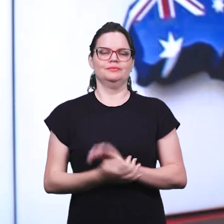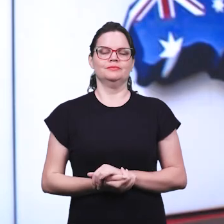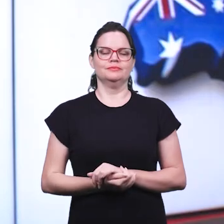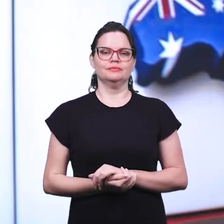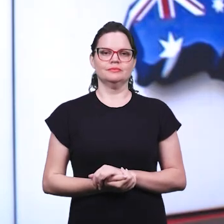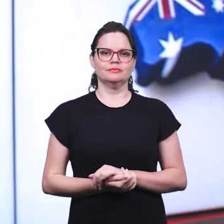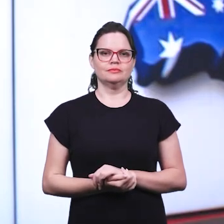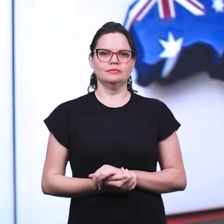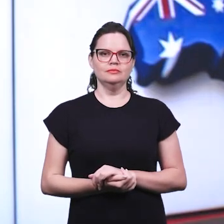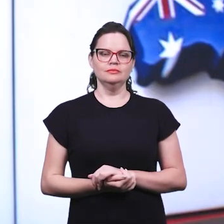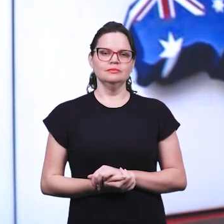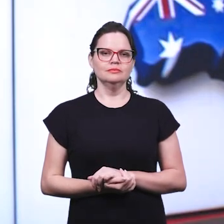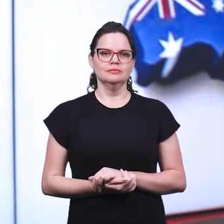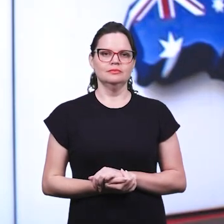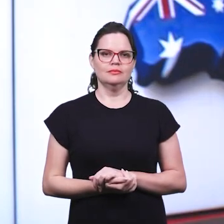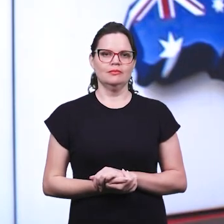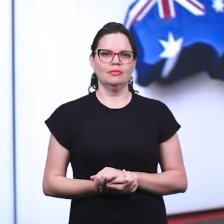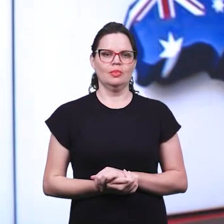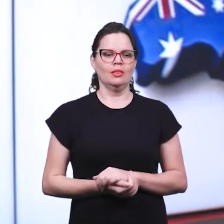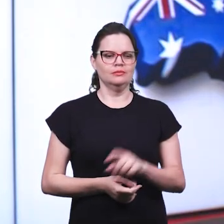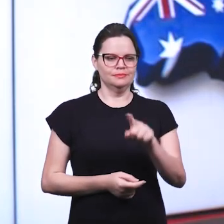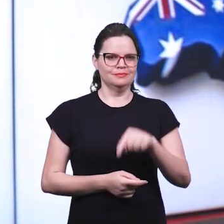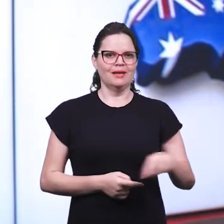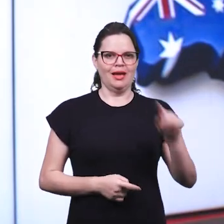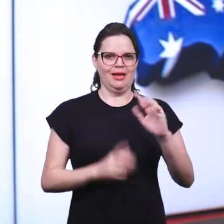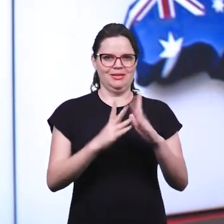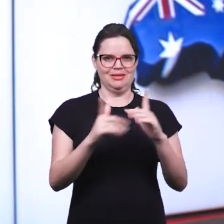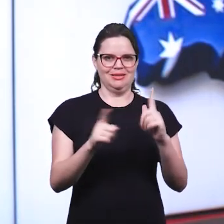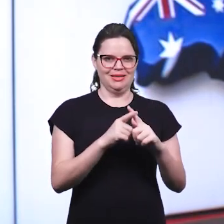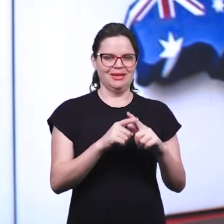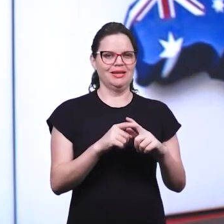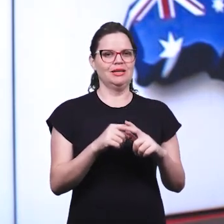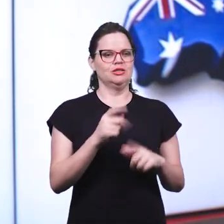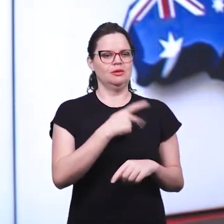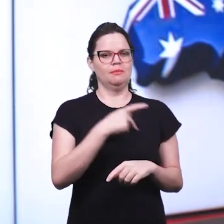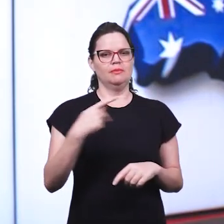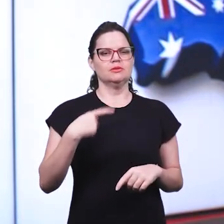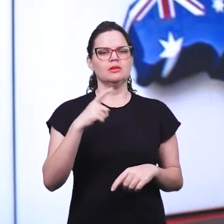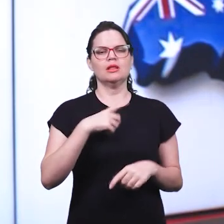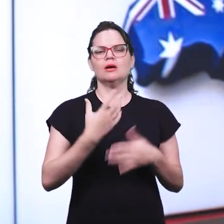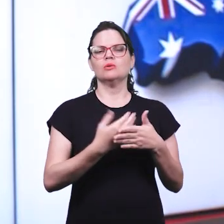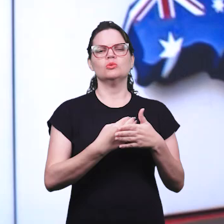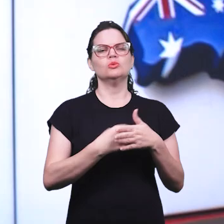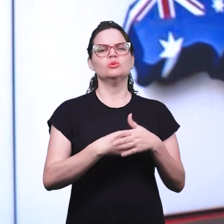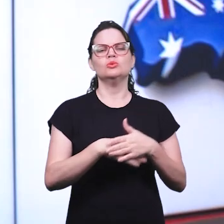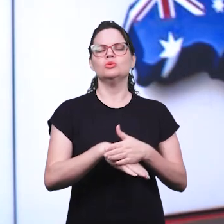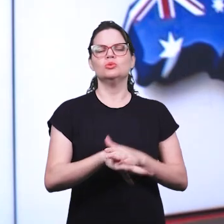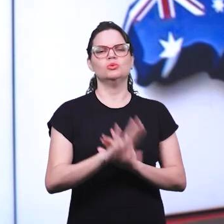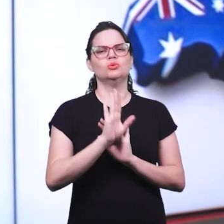casos, esses pastores, essas igrejas estão acostumadas a